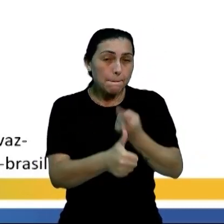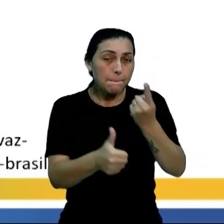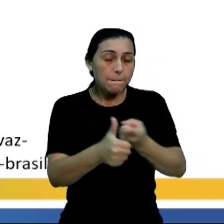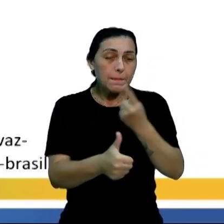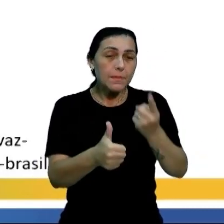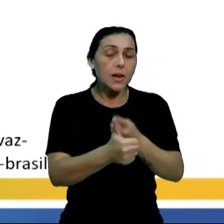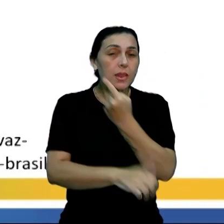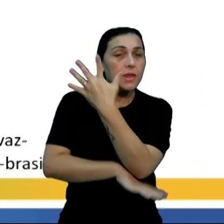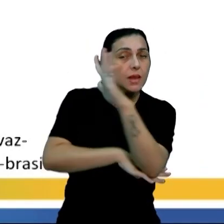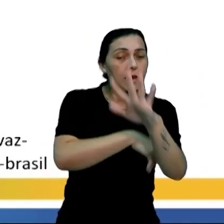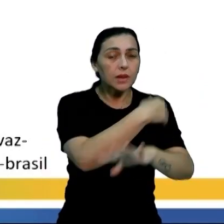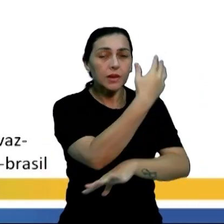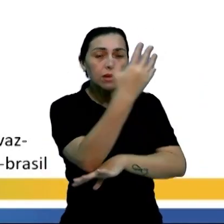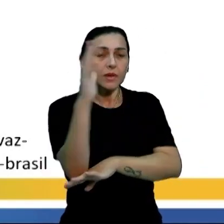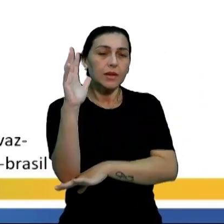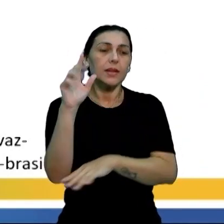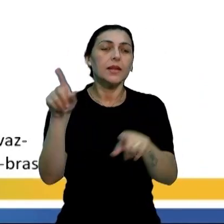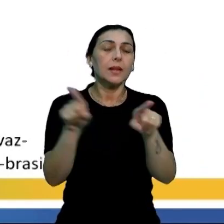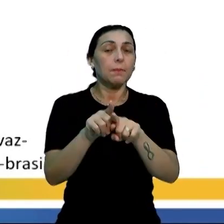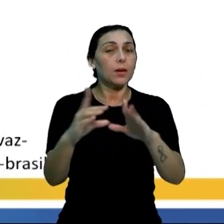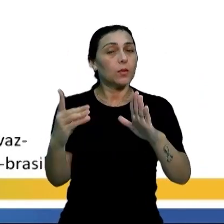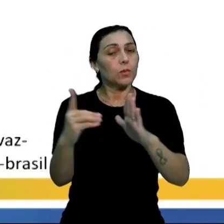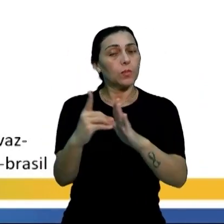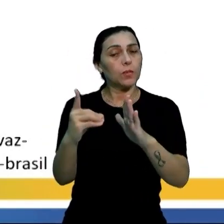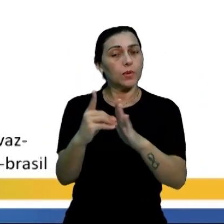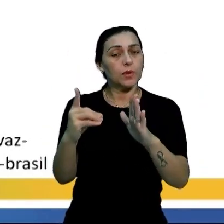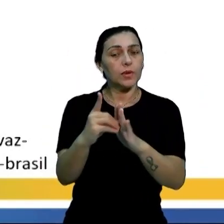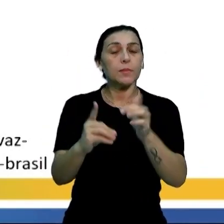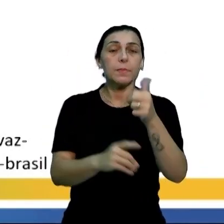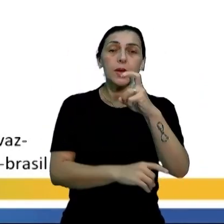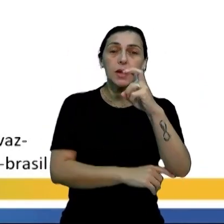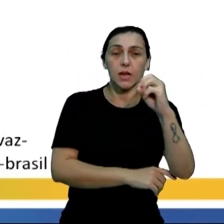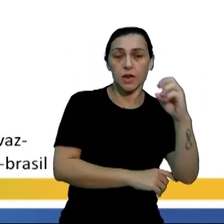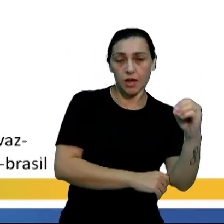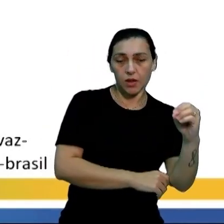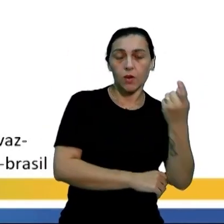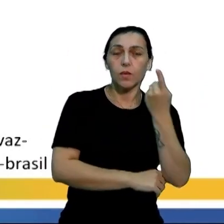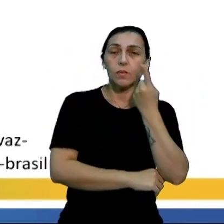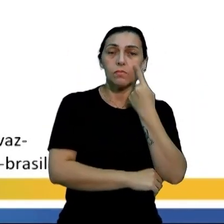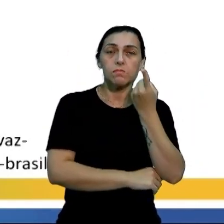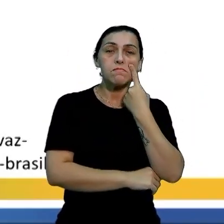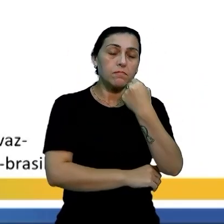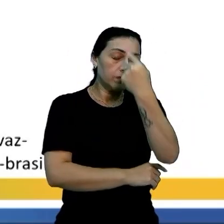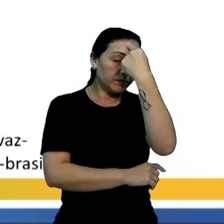da natureza e do indígena, aí datadas de 1500. Aí eu coloquei essa